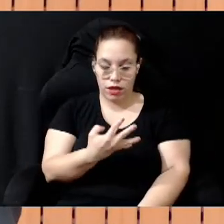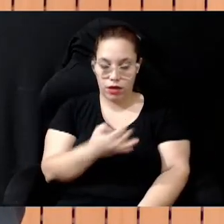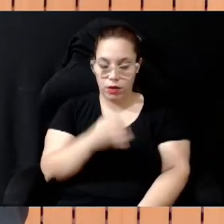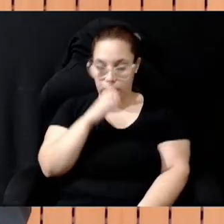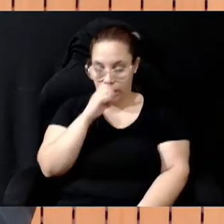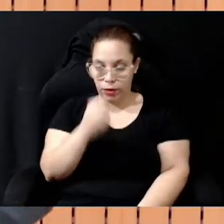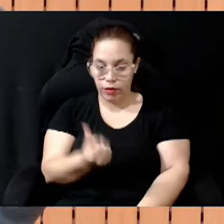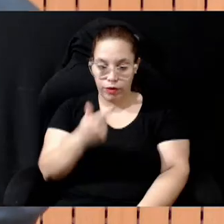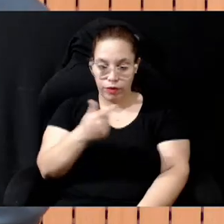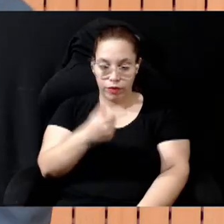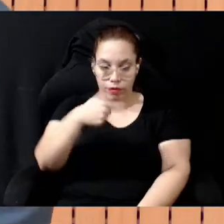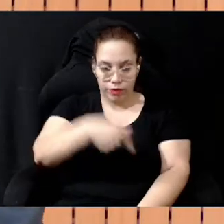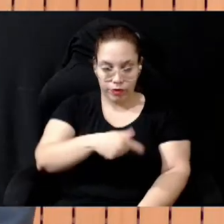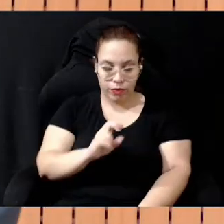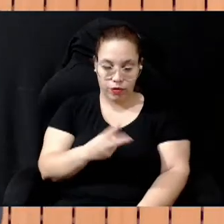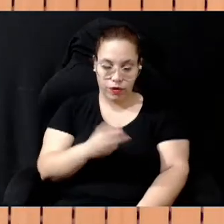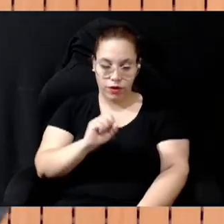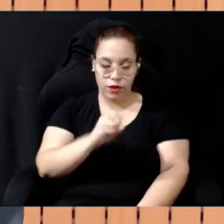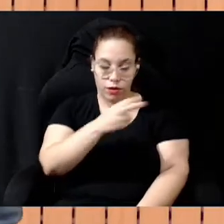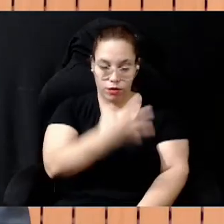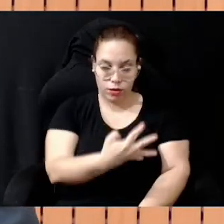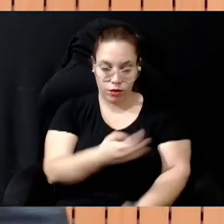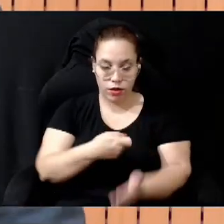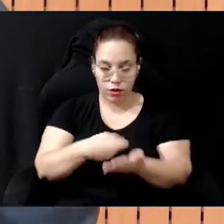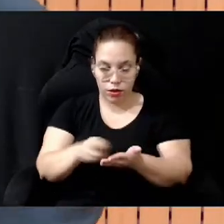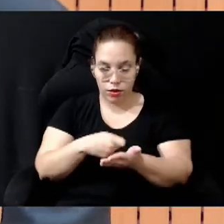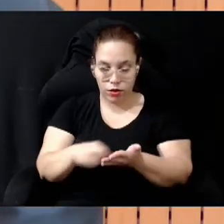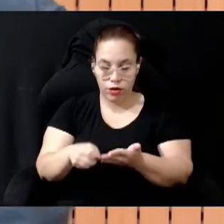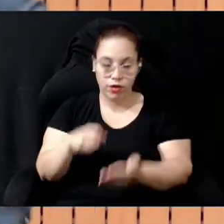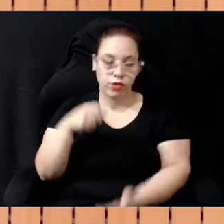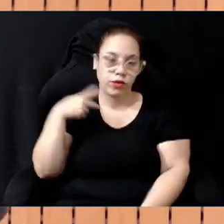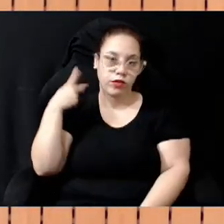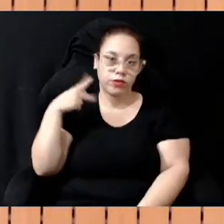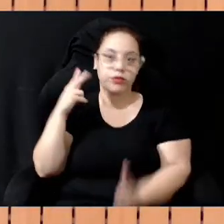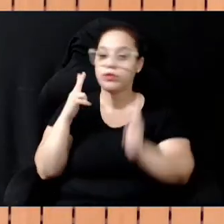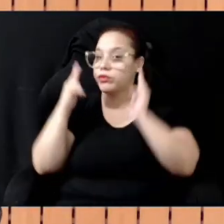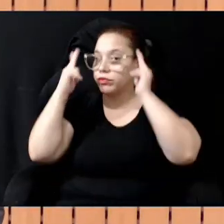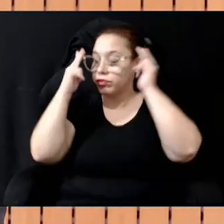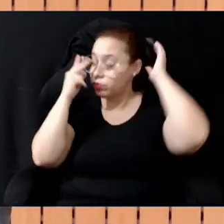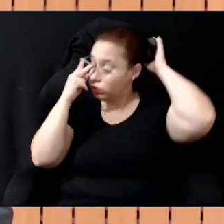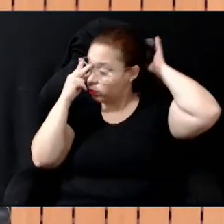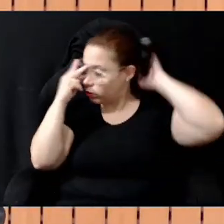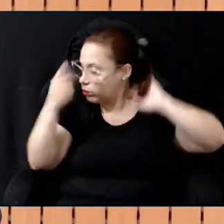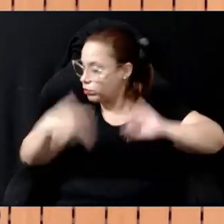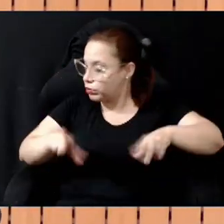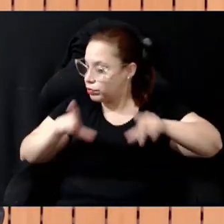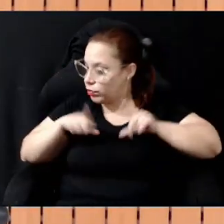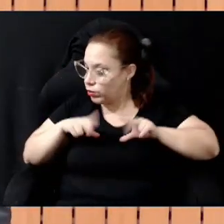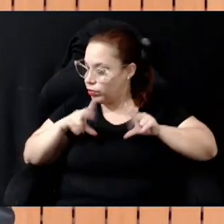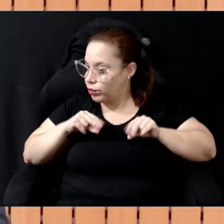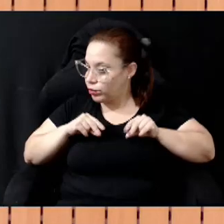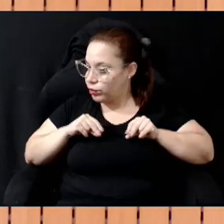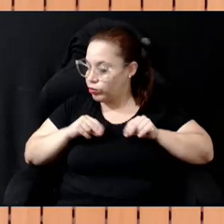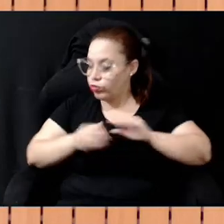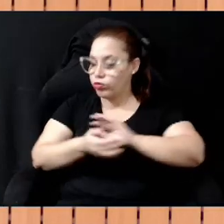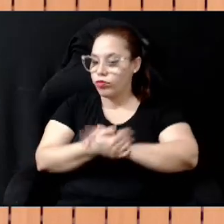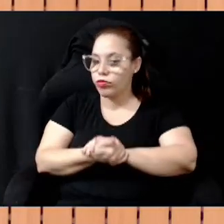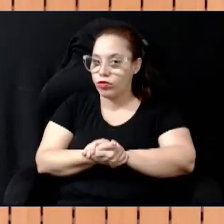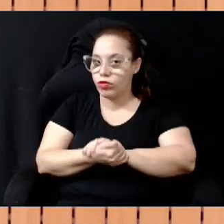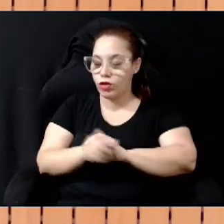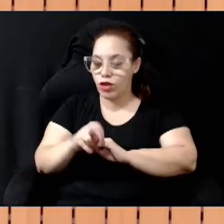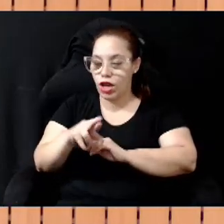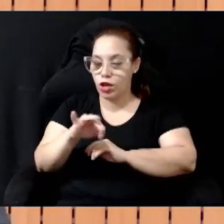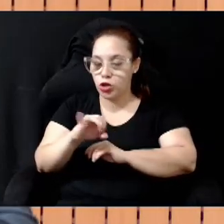de 2024, de autoria do vereador Edivaldo Cabelo, que concede diploma de honra ao mérito à Rádio